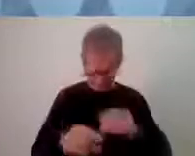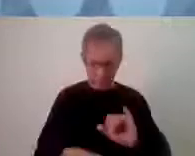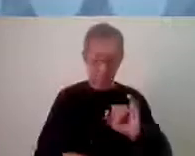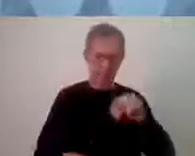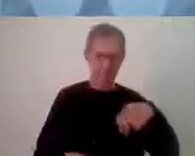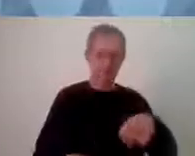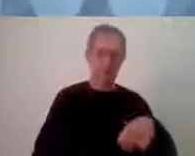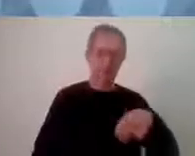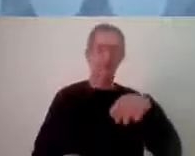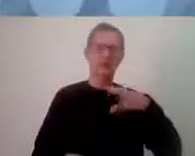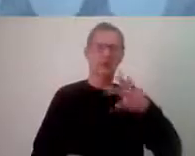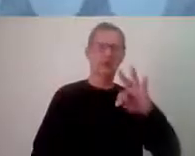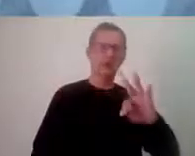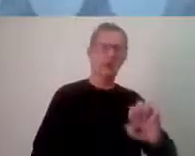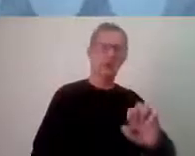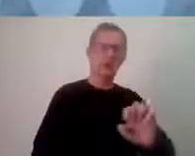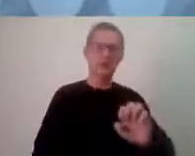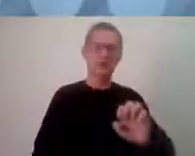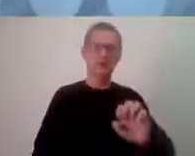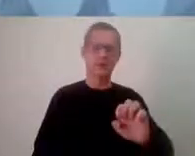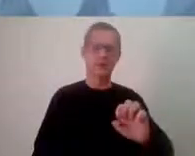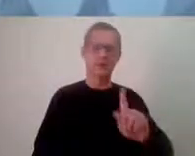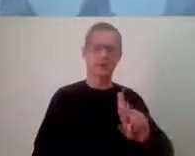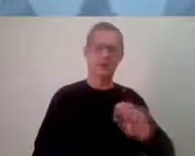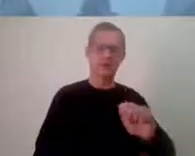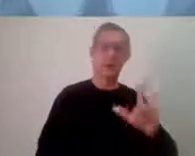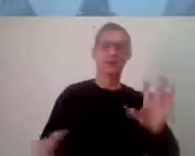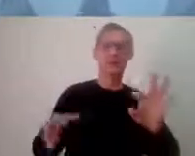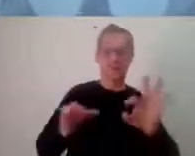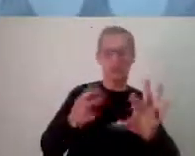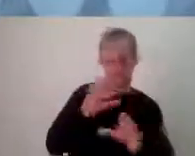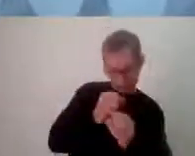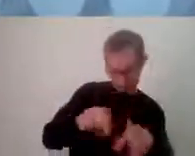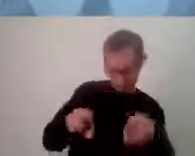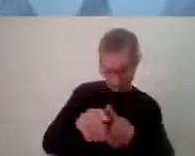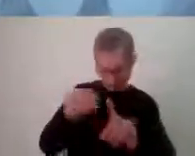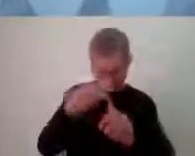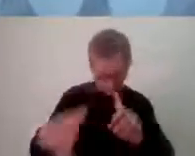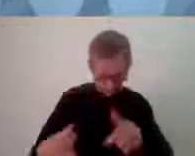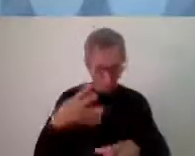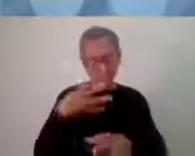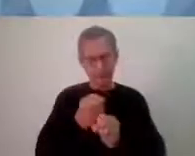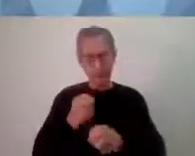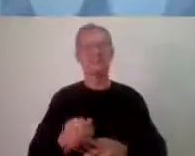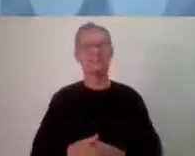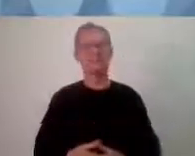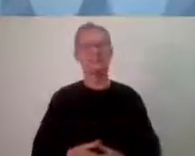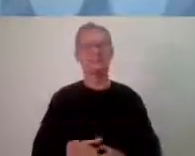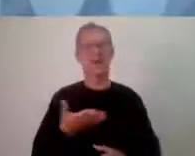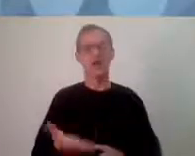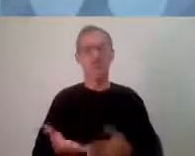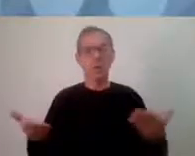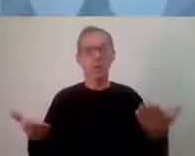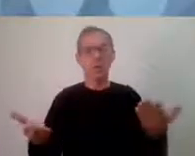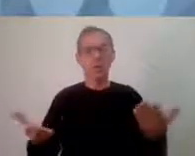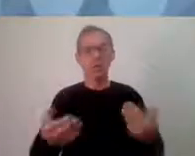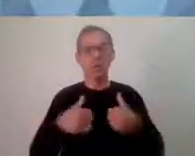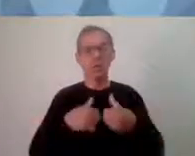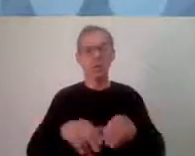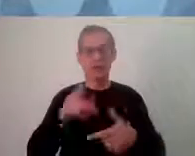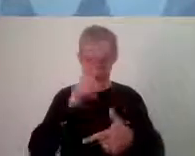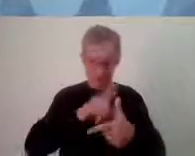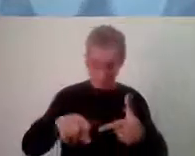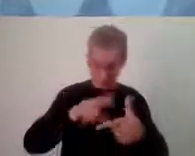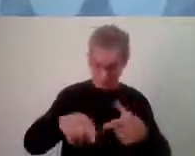integral. Afinal de contas, a integral não é uma soma, a gente não pode interpretar, ela é definida como sendo uma soma. Então, aqui, nesse